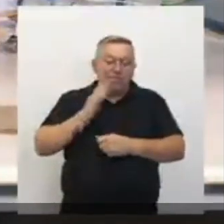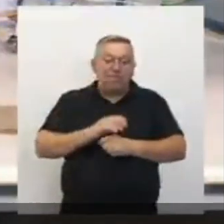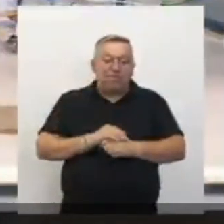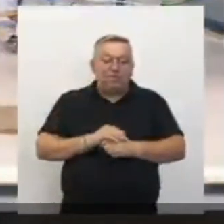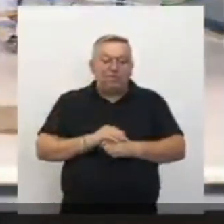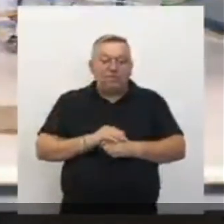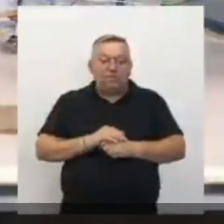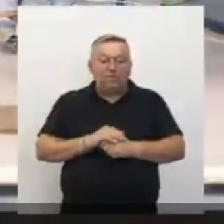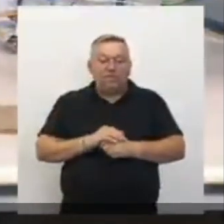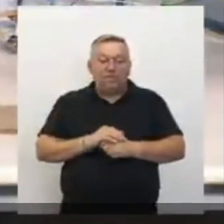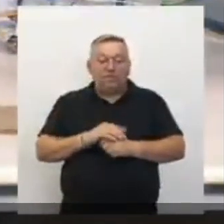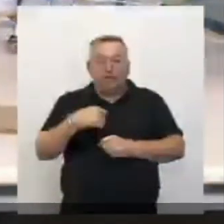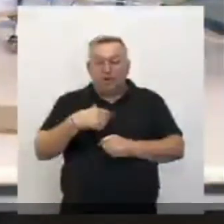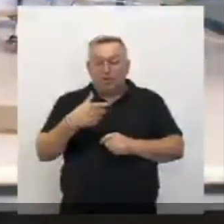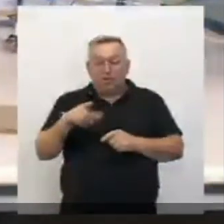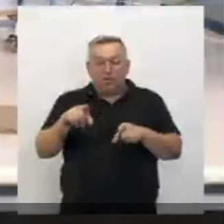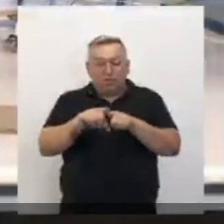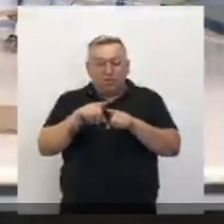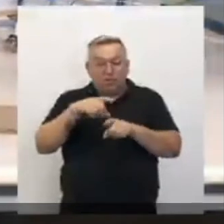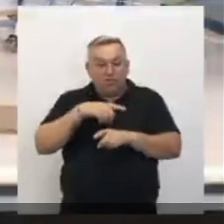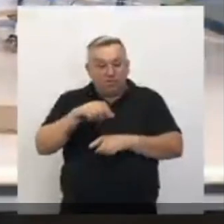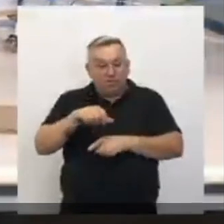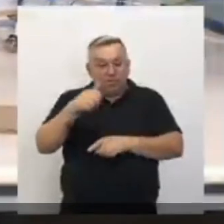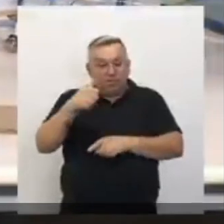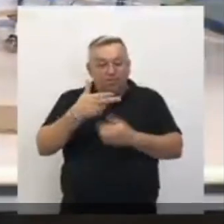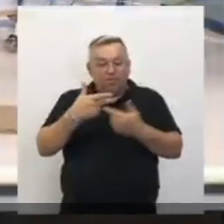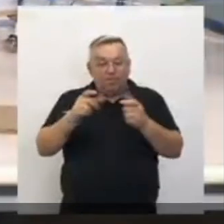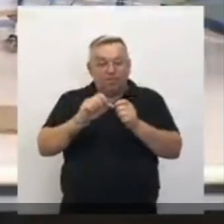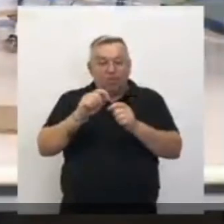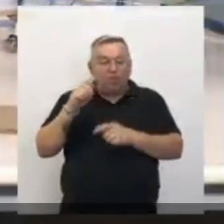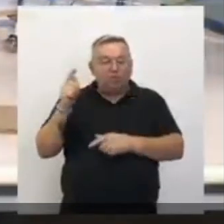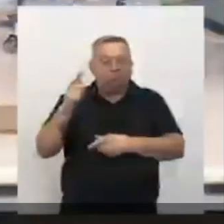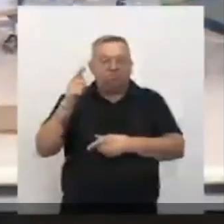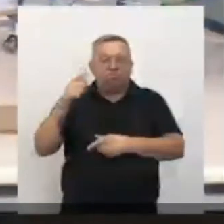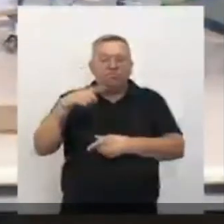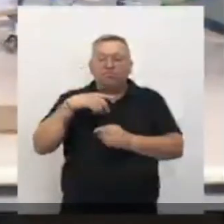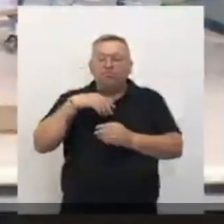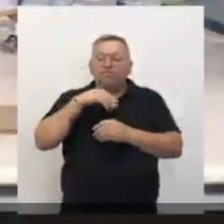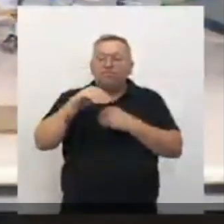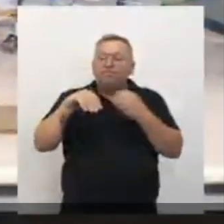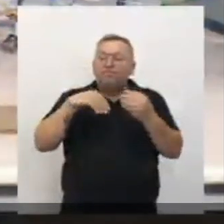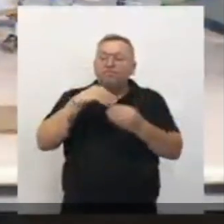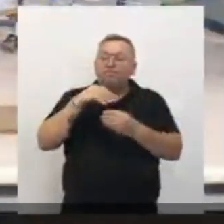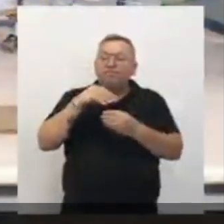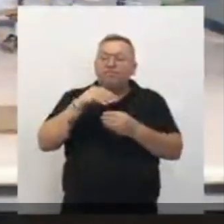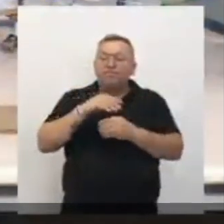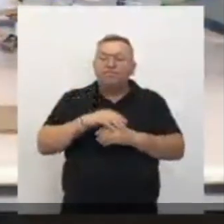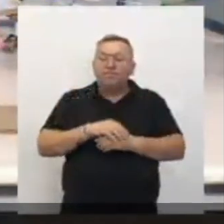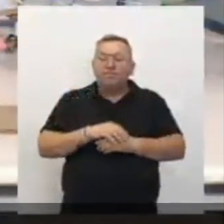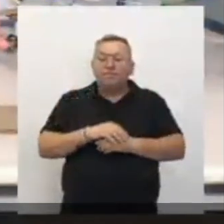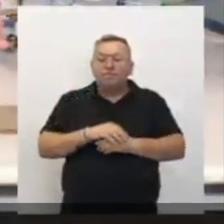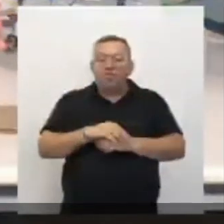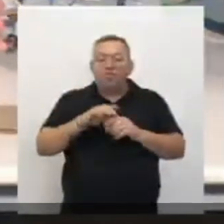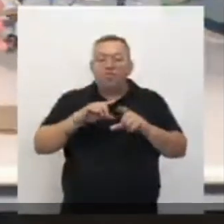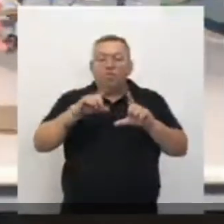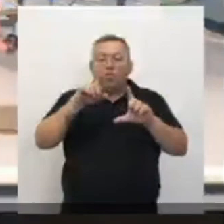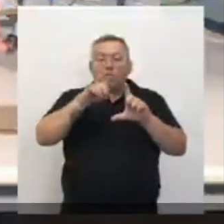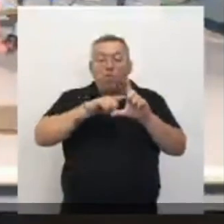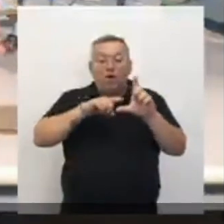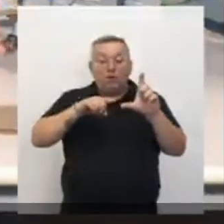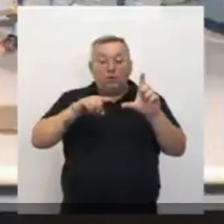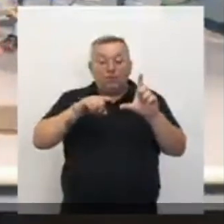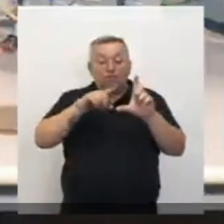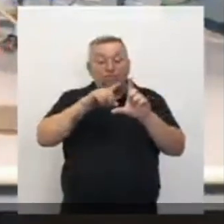construção? Então eu tenho, primeira coisa, quais grandezas eu estou envolvendo aqui? Estou envolvendo o ângulo, né? Eu posso falar